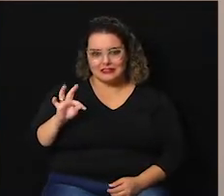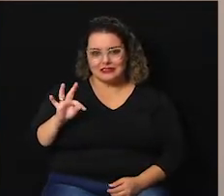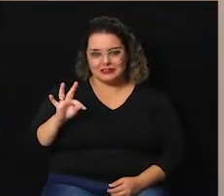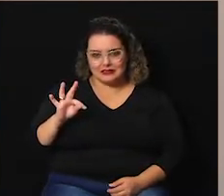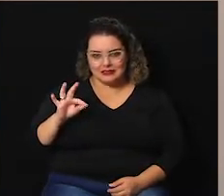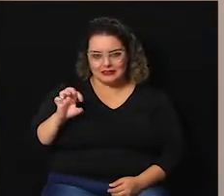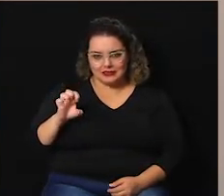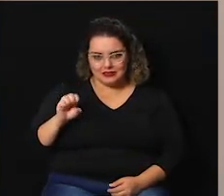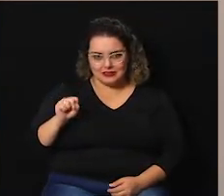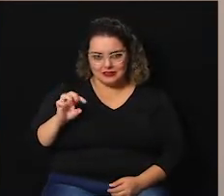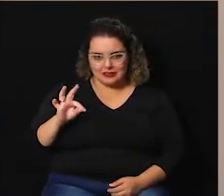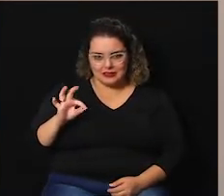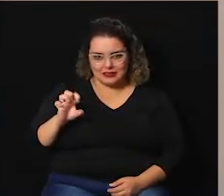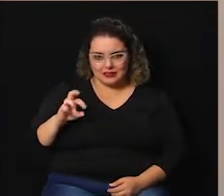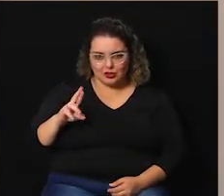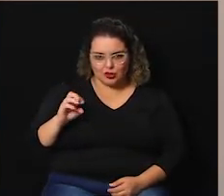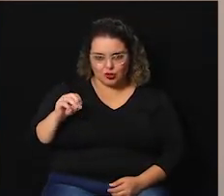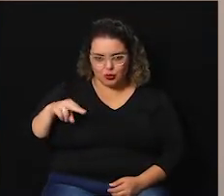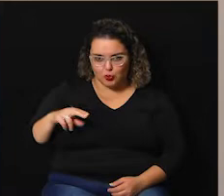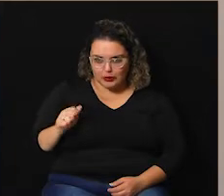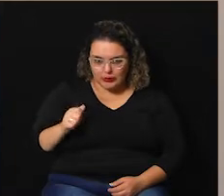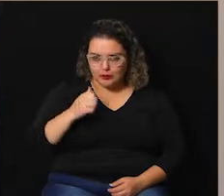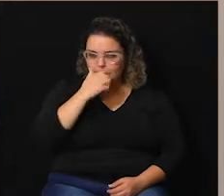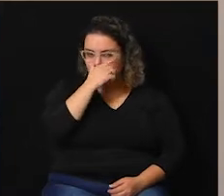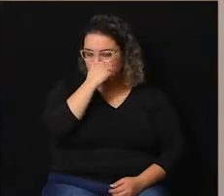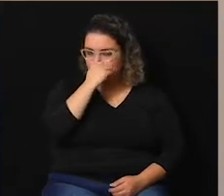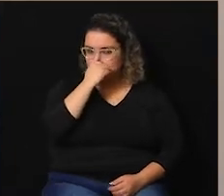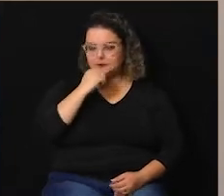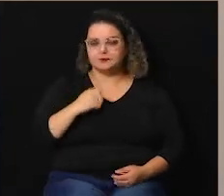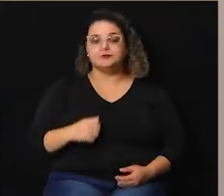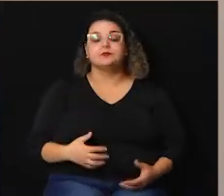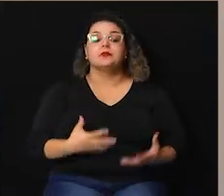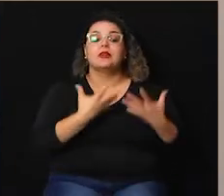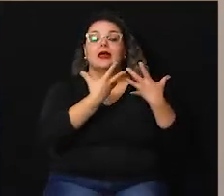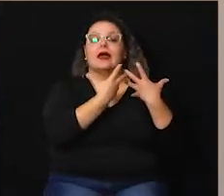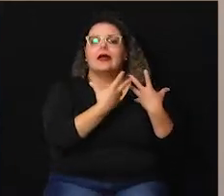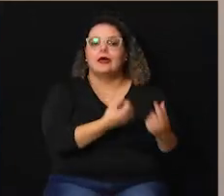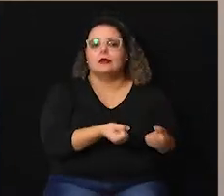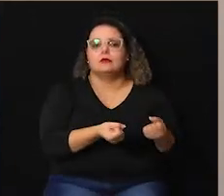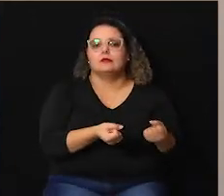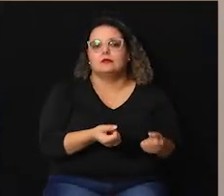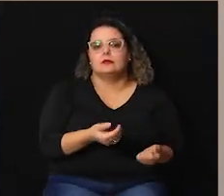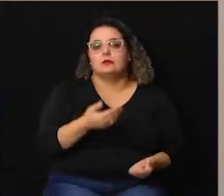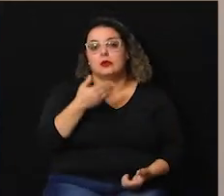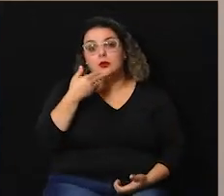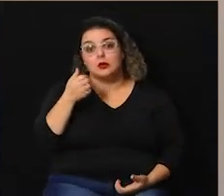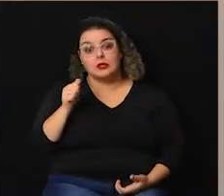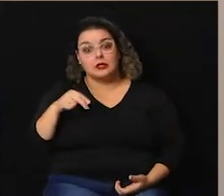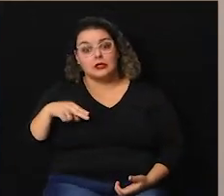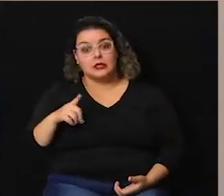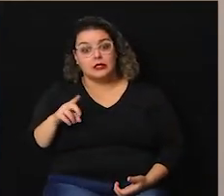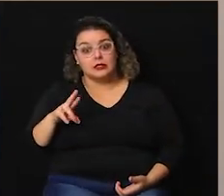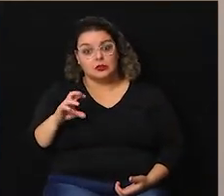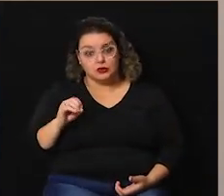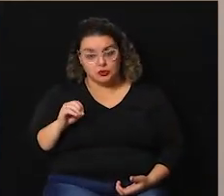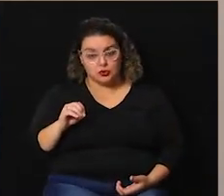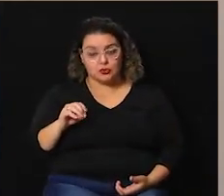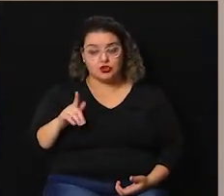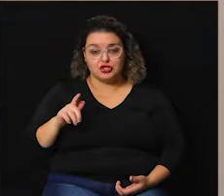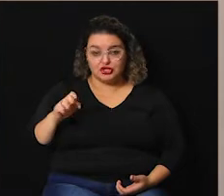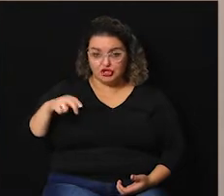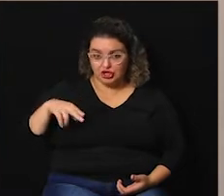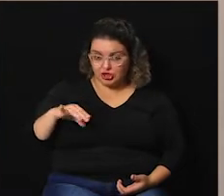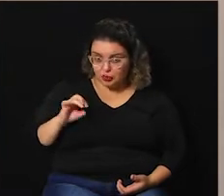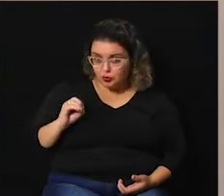e masculina é causada por uma maior absorção desse hormônio androgênico, chamado